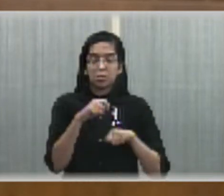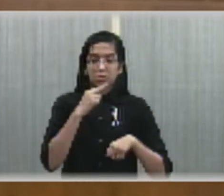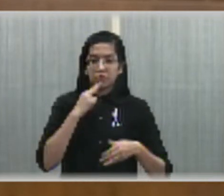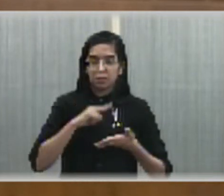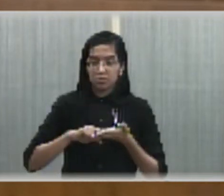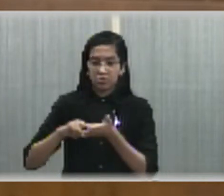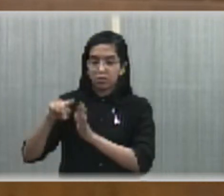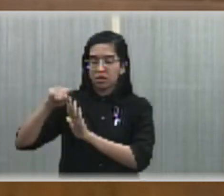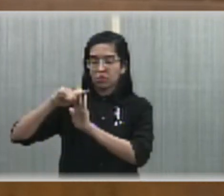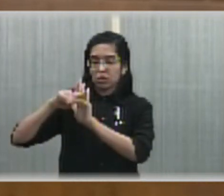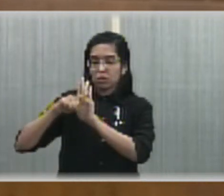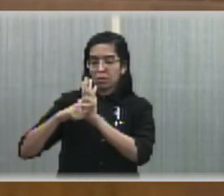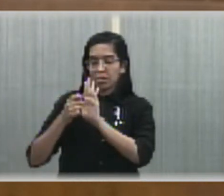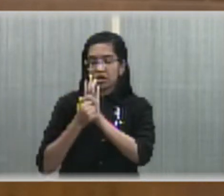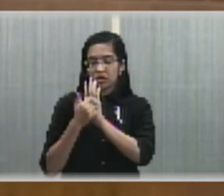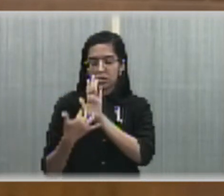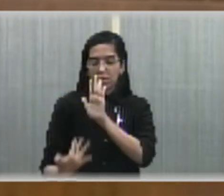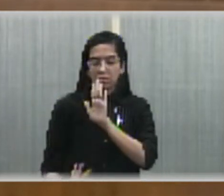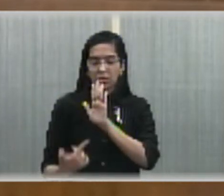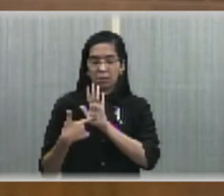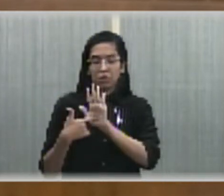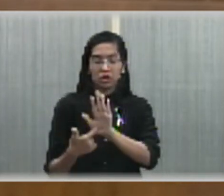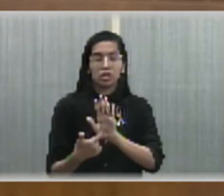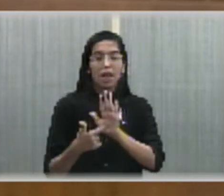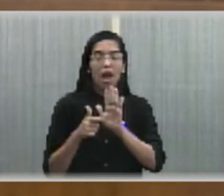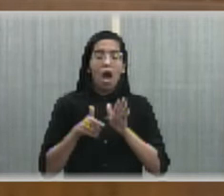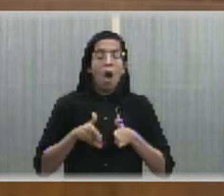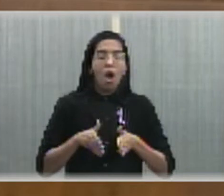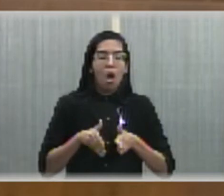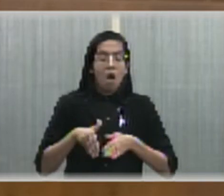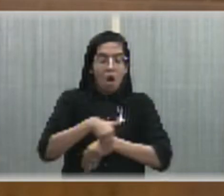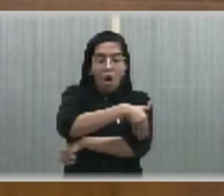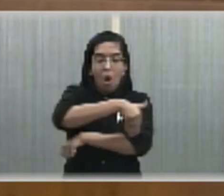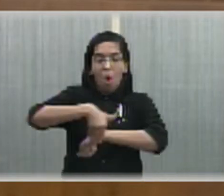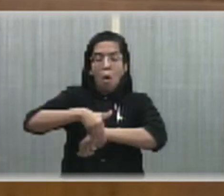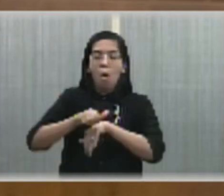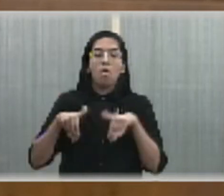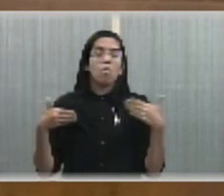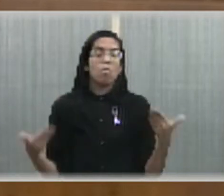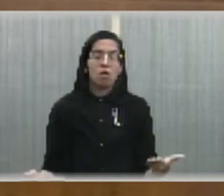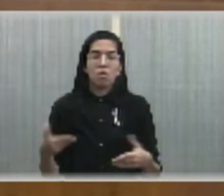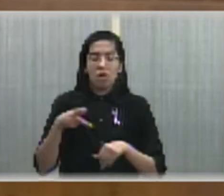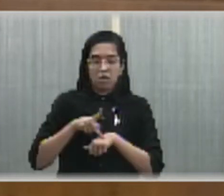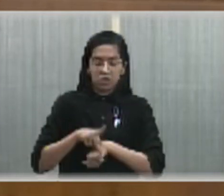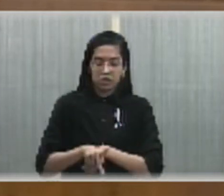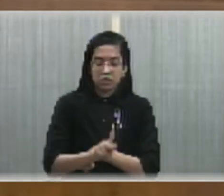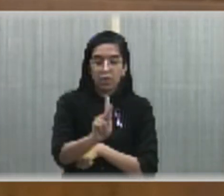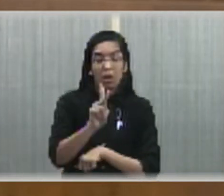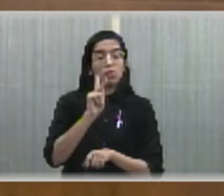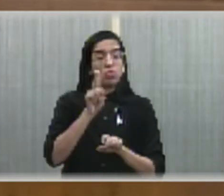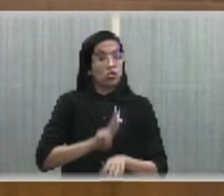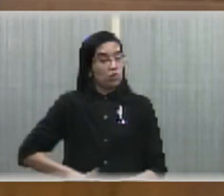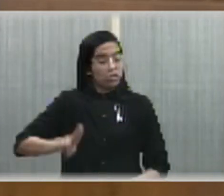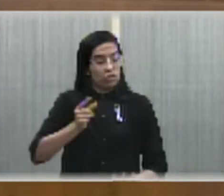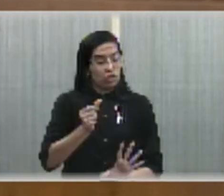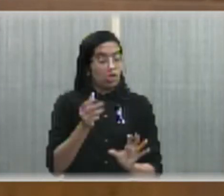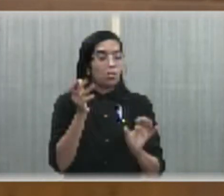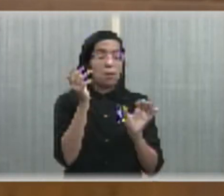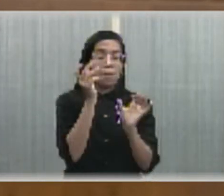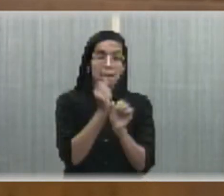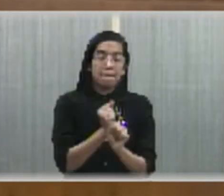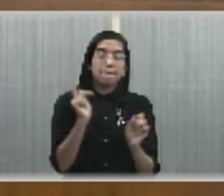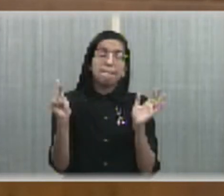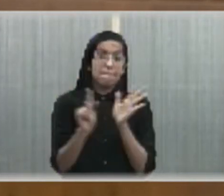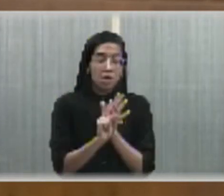trabalho, mostrar quais são as vias que serão asfaltadas com recursos do governo do estado, para